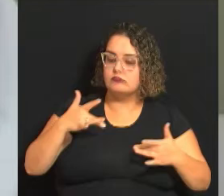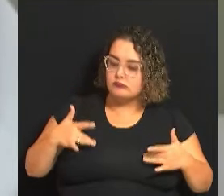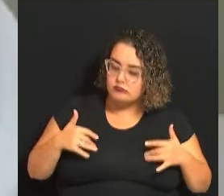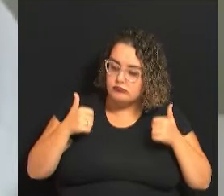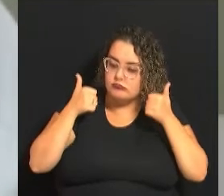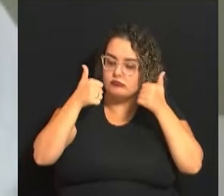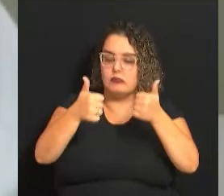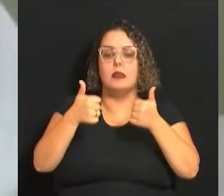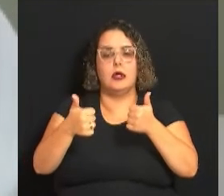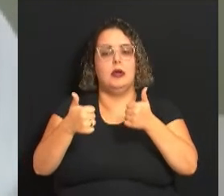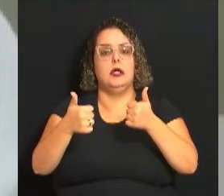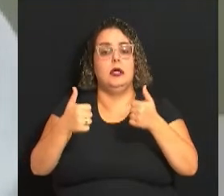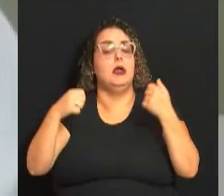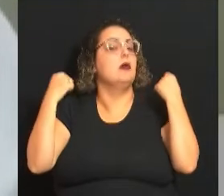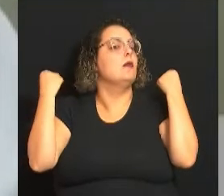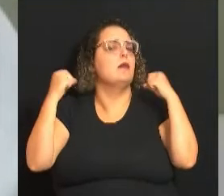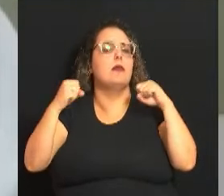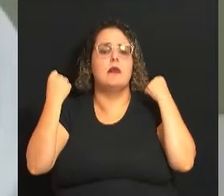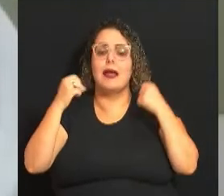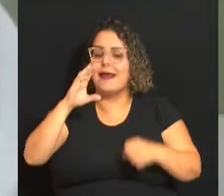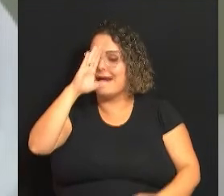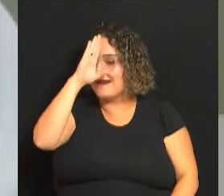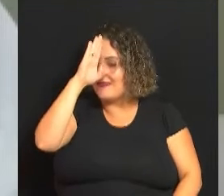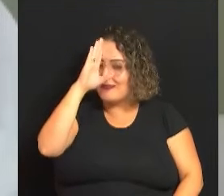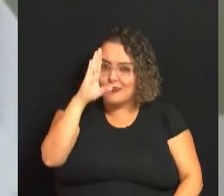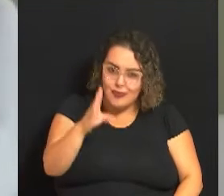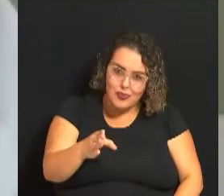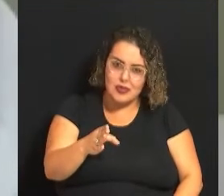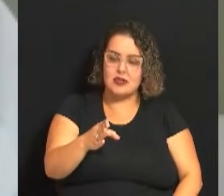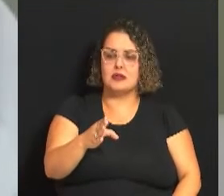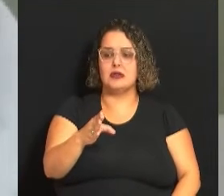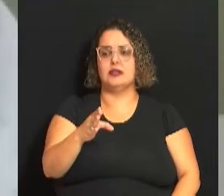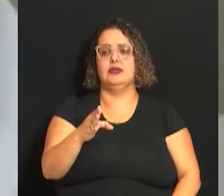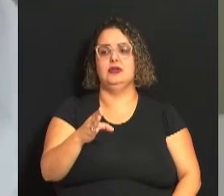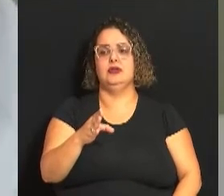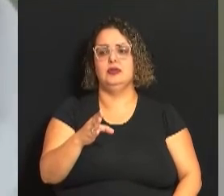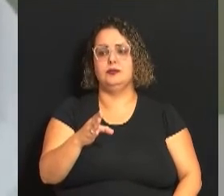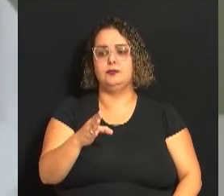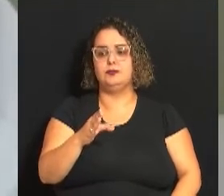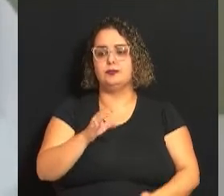física é fundamental para